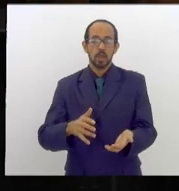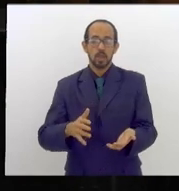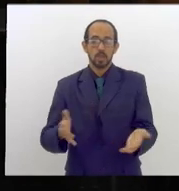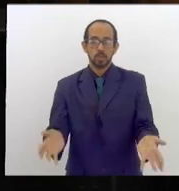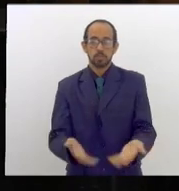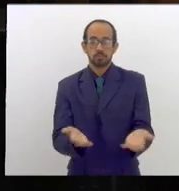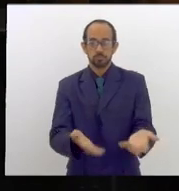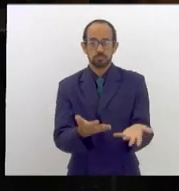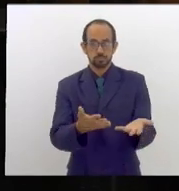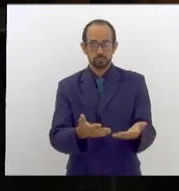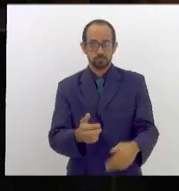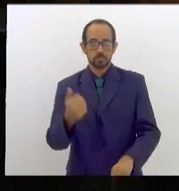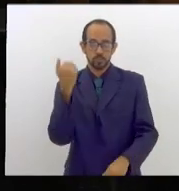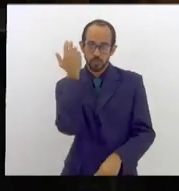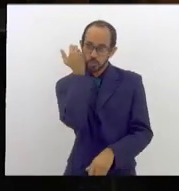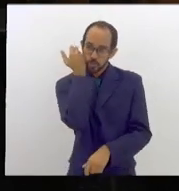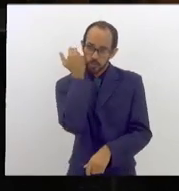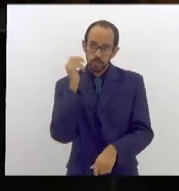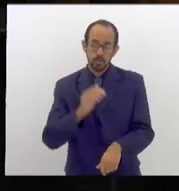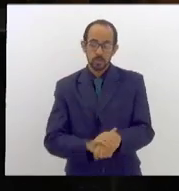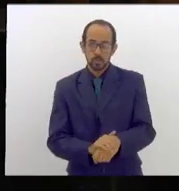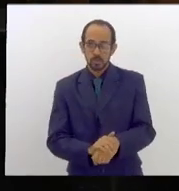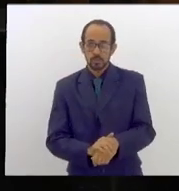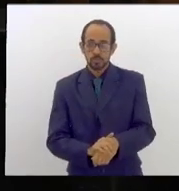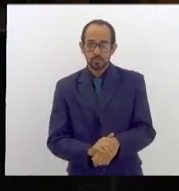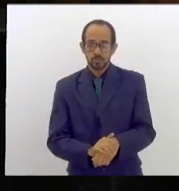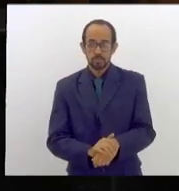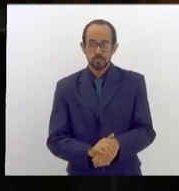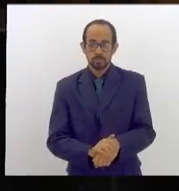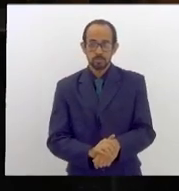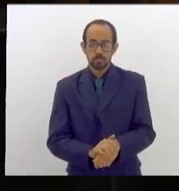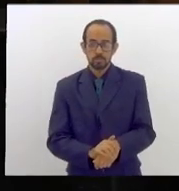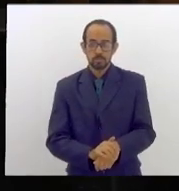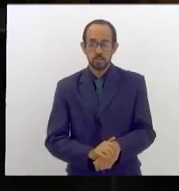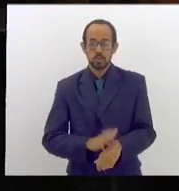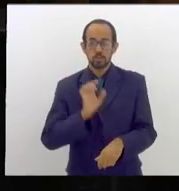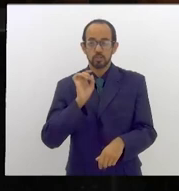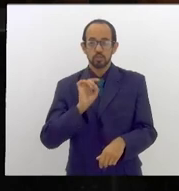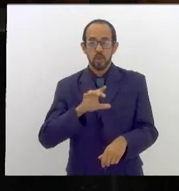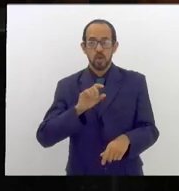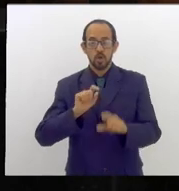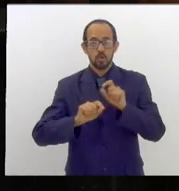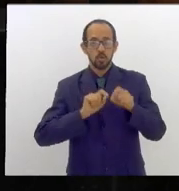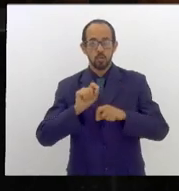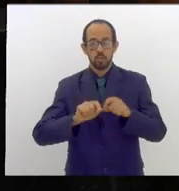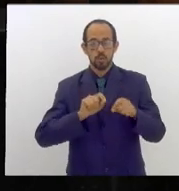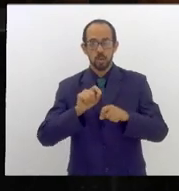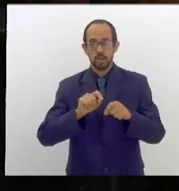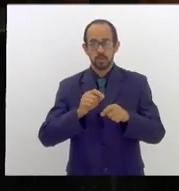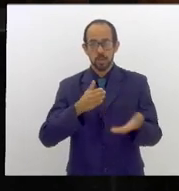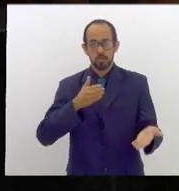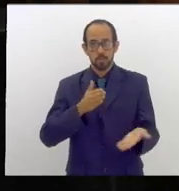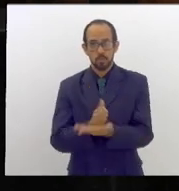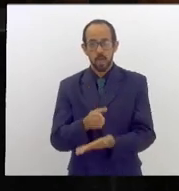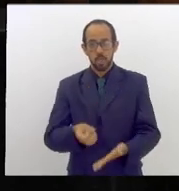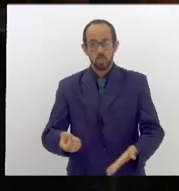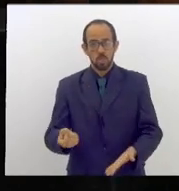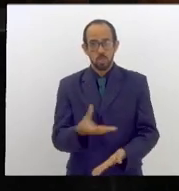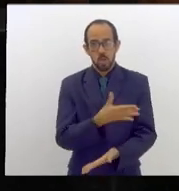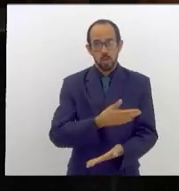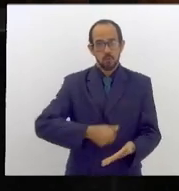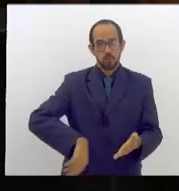do supremo para que entrasse em vigor Somente depois de aprovar o novo plano